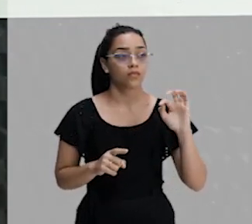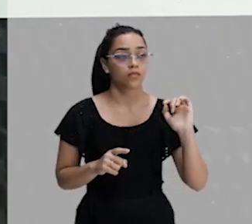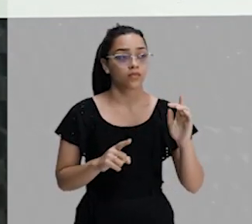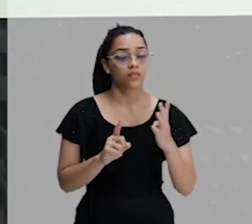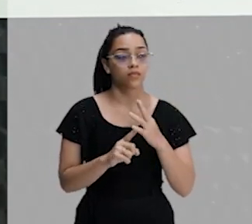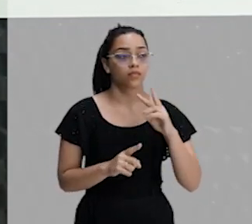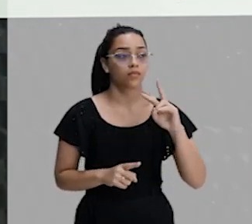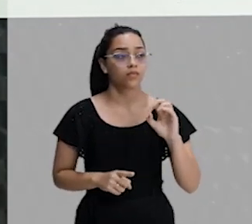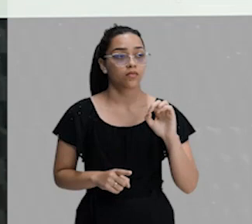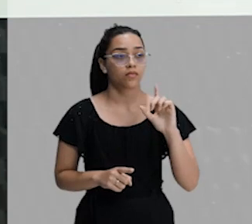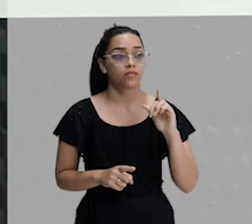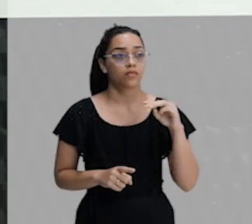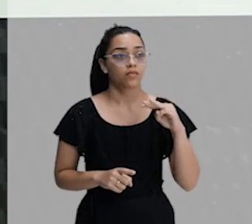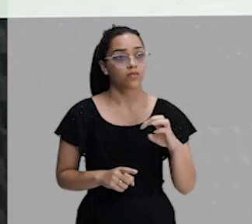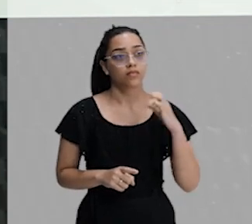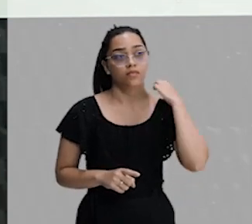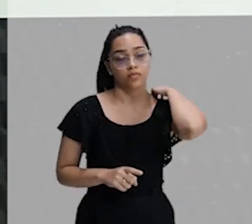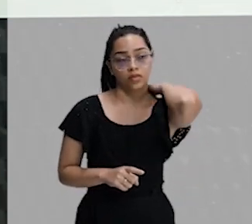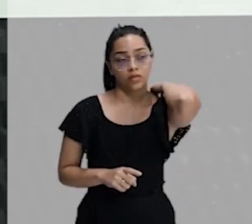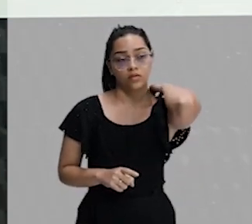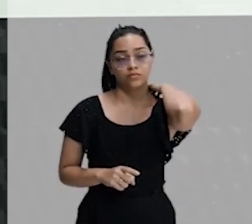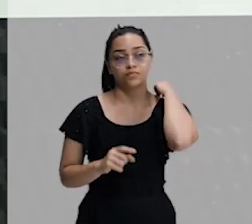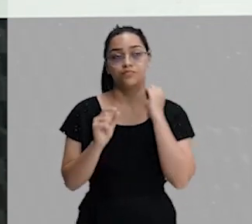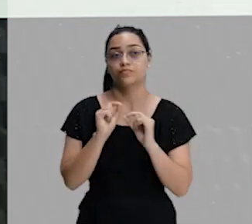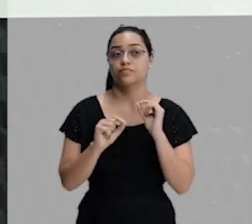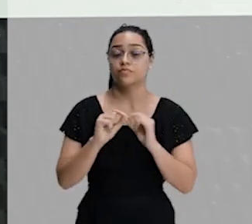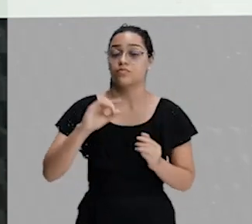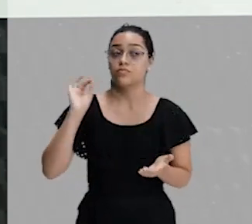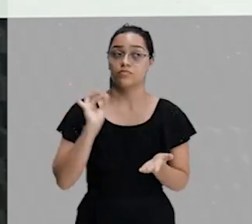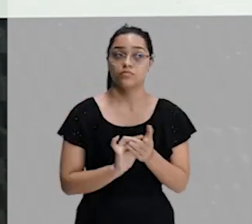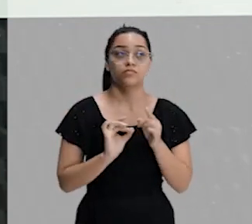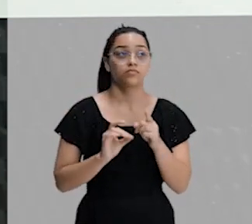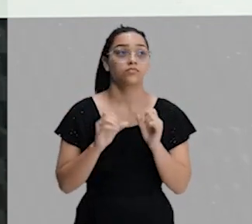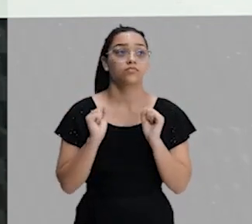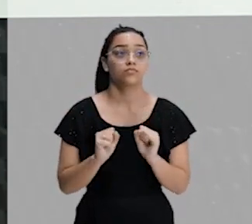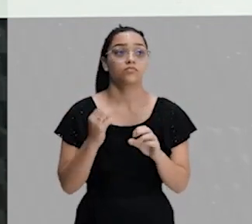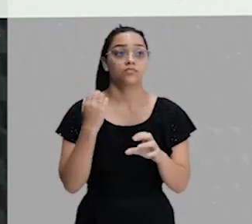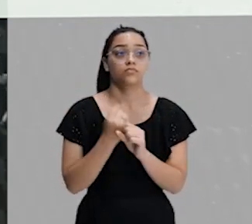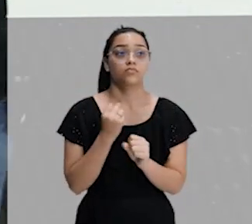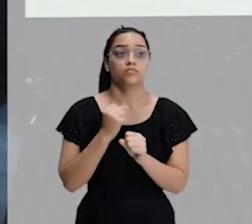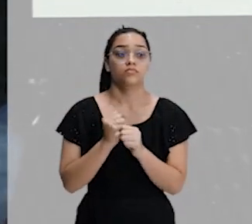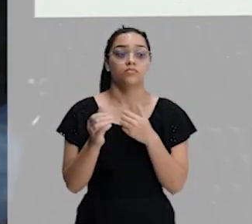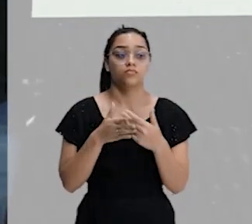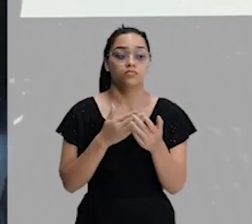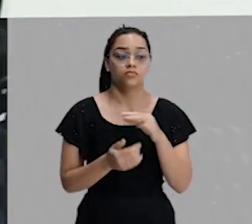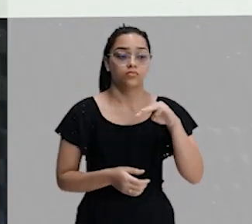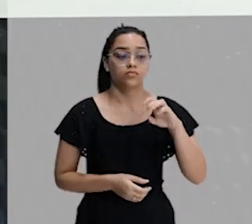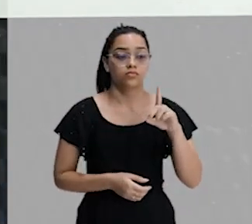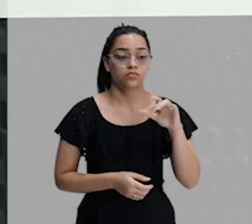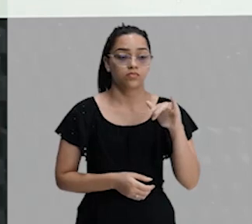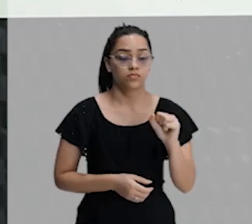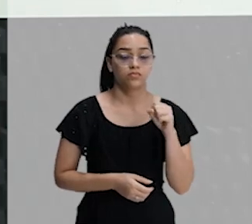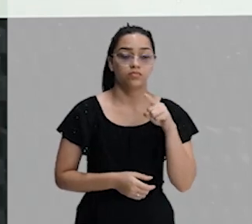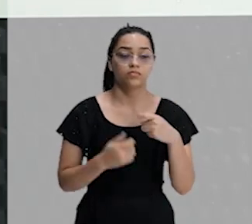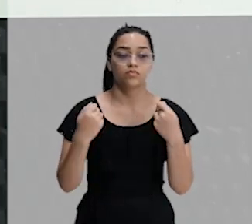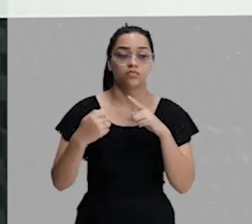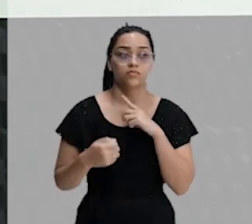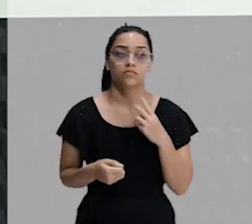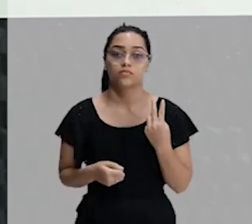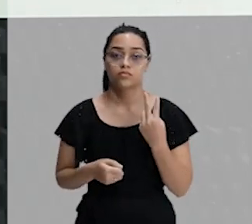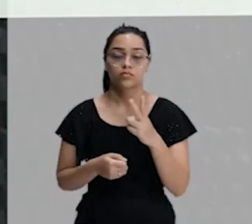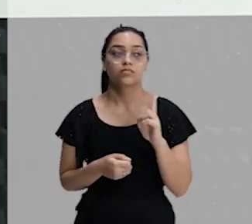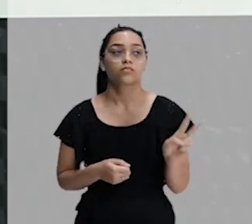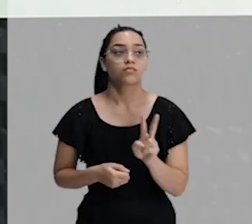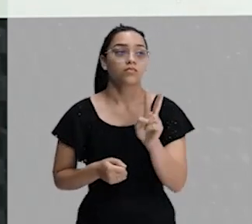cilindro. Certo? Gente, na verdade, para que você possa calcular qualquer medida do cilindro, você precisa de dois